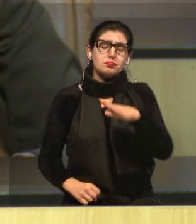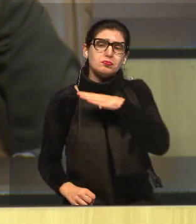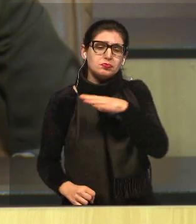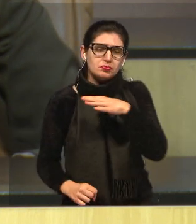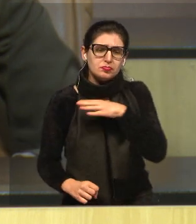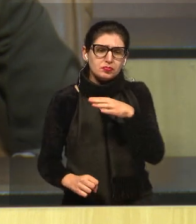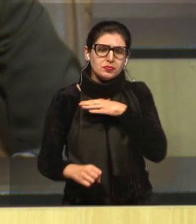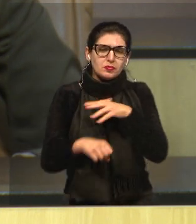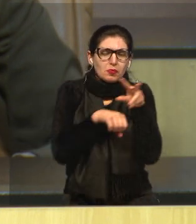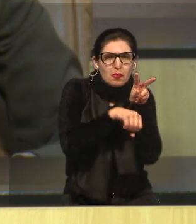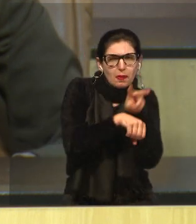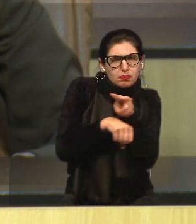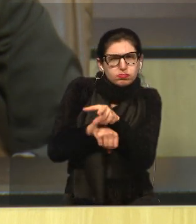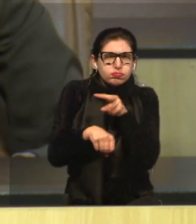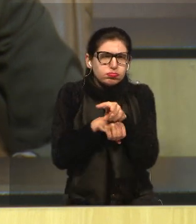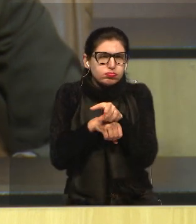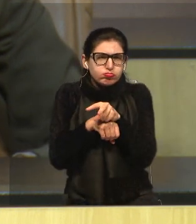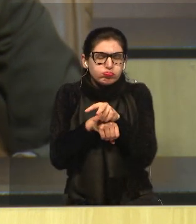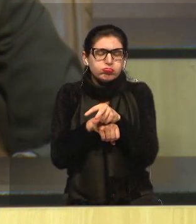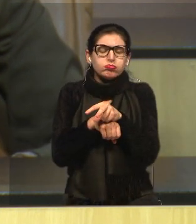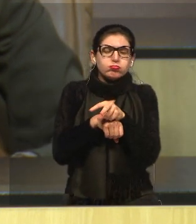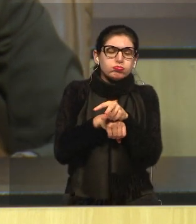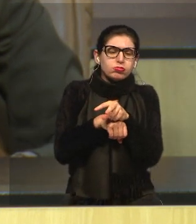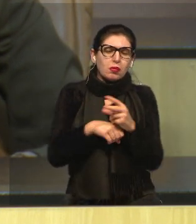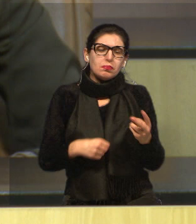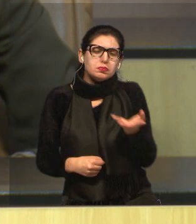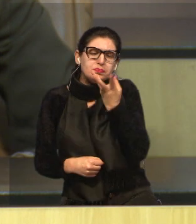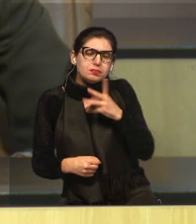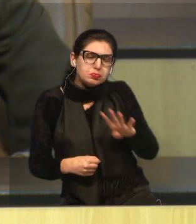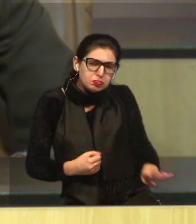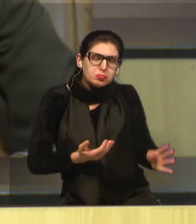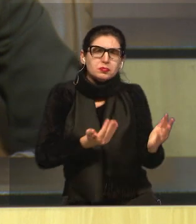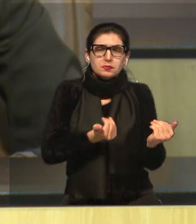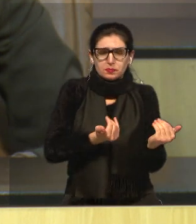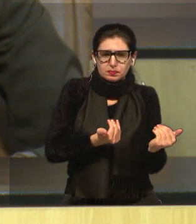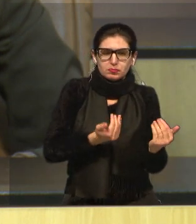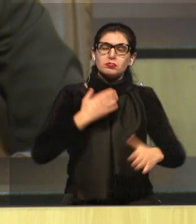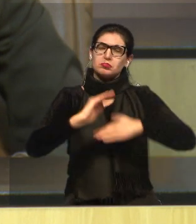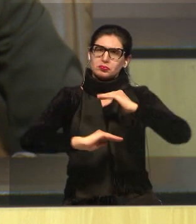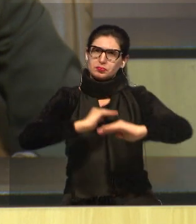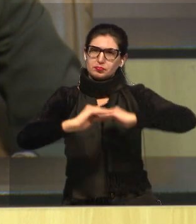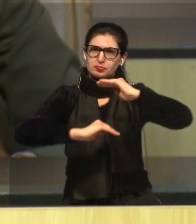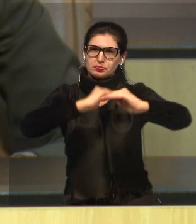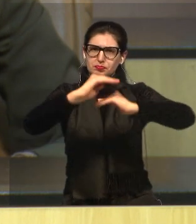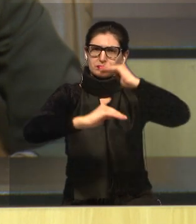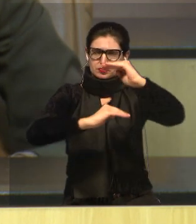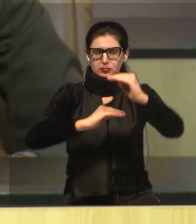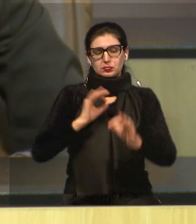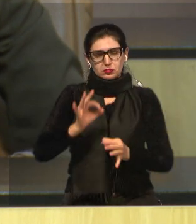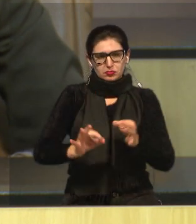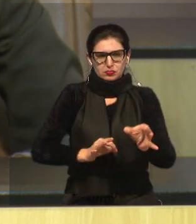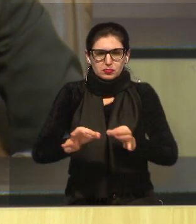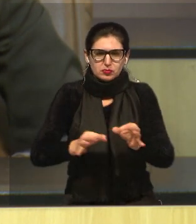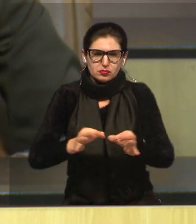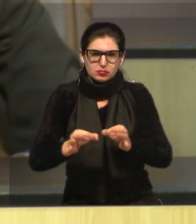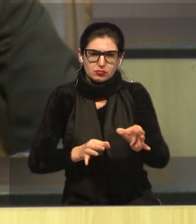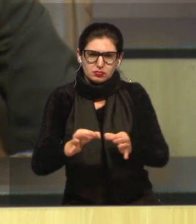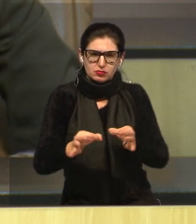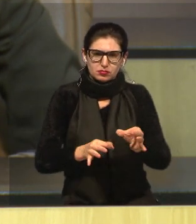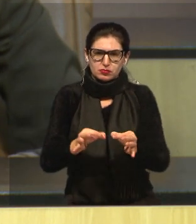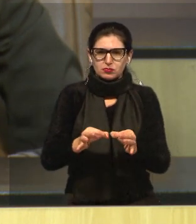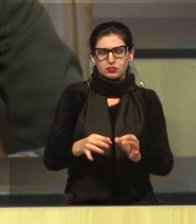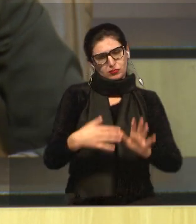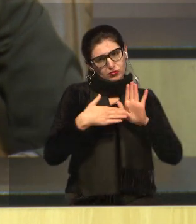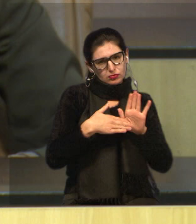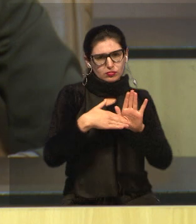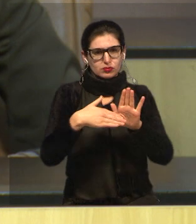rede protetiva, que vem se aprimorando com a organização e